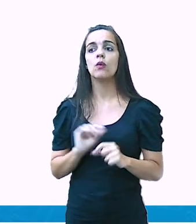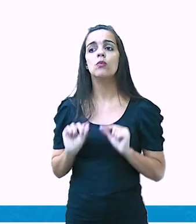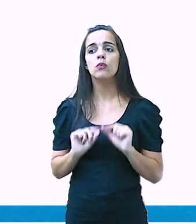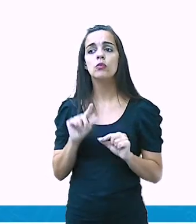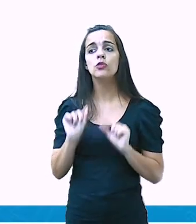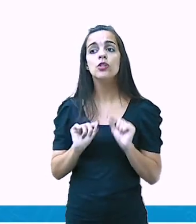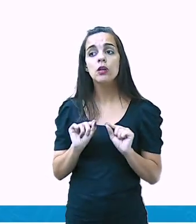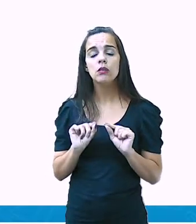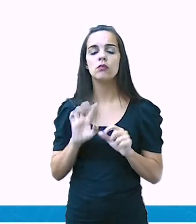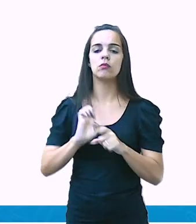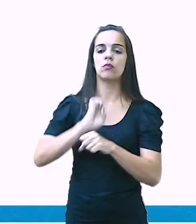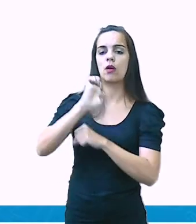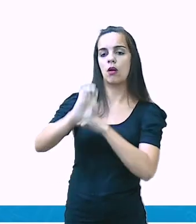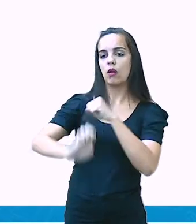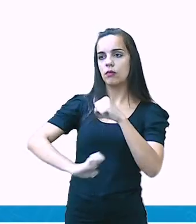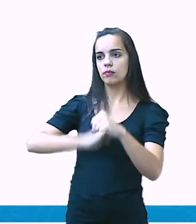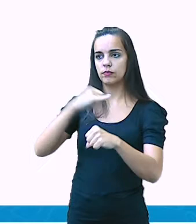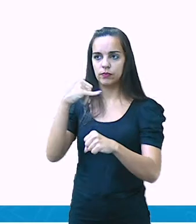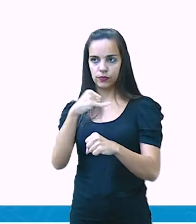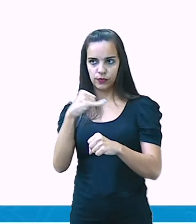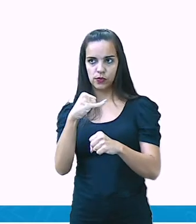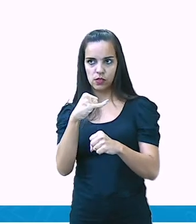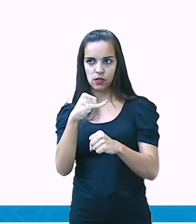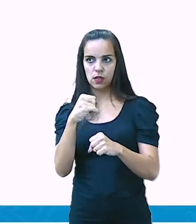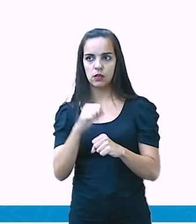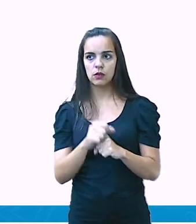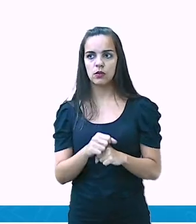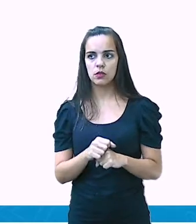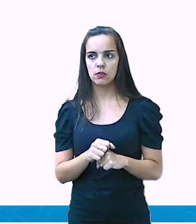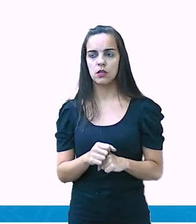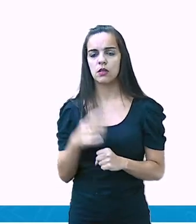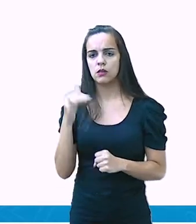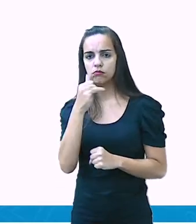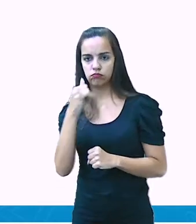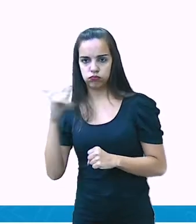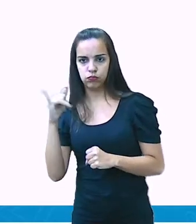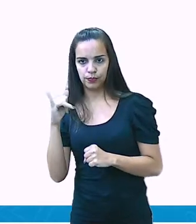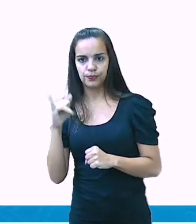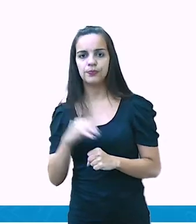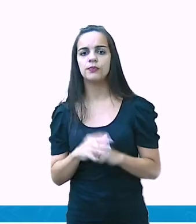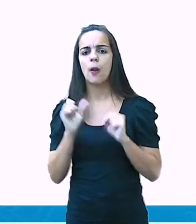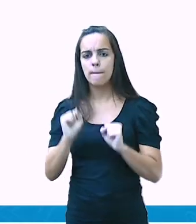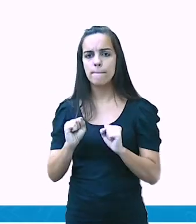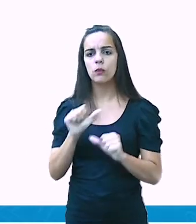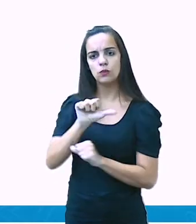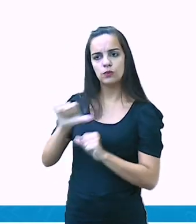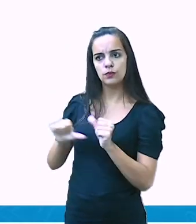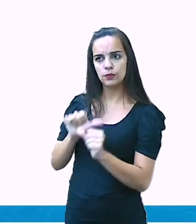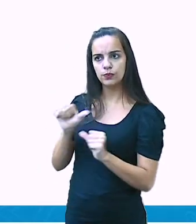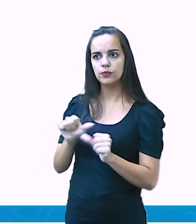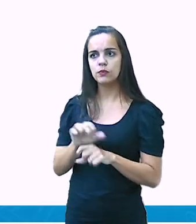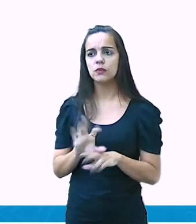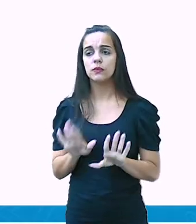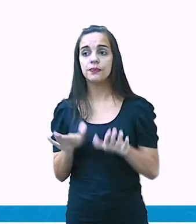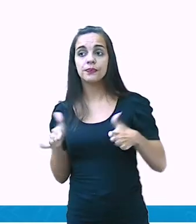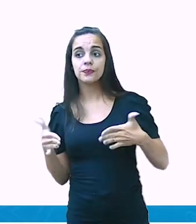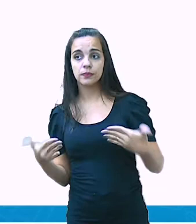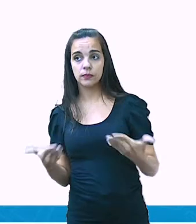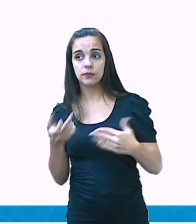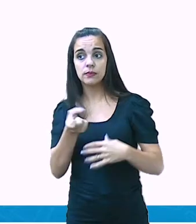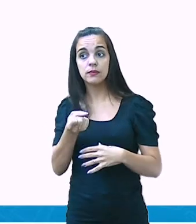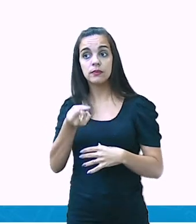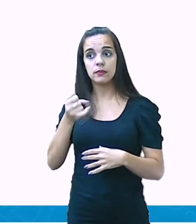aí, o número de elétrons que se encontra na eletrosfera de um átomo. Então,